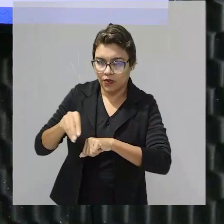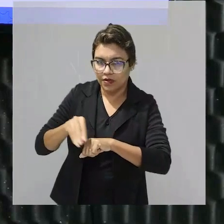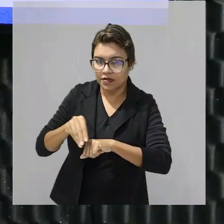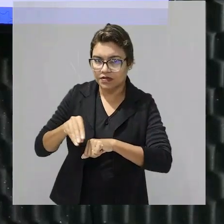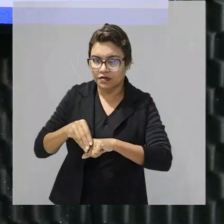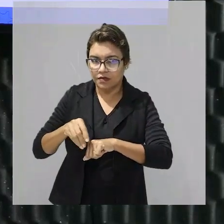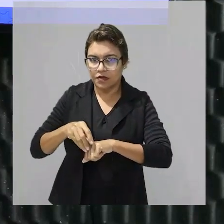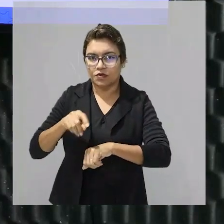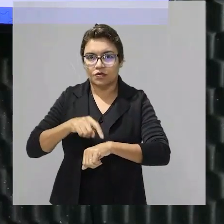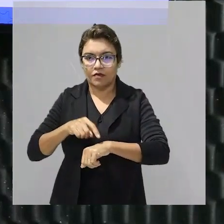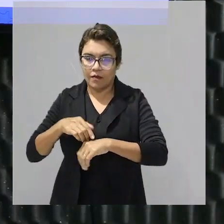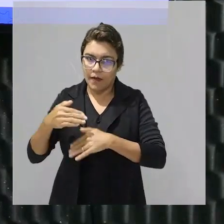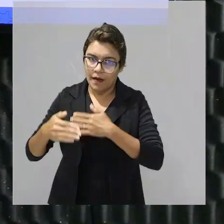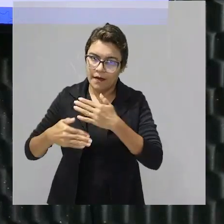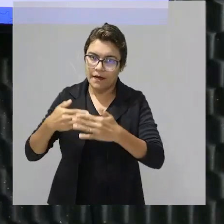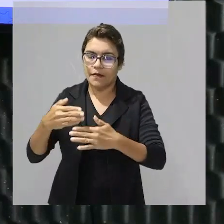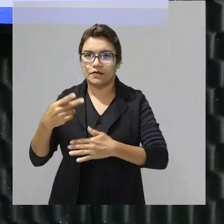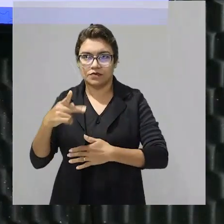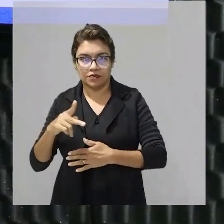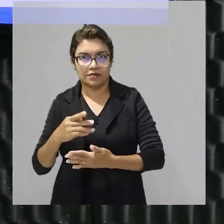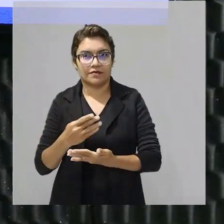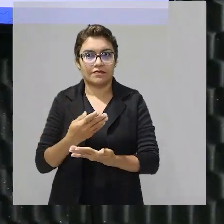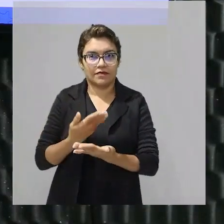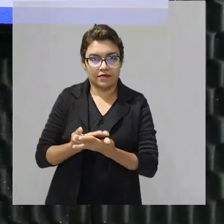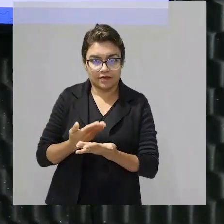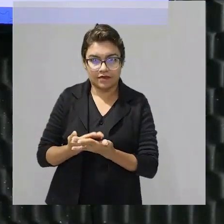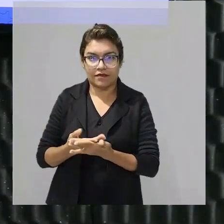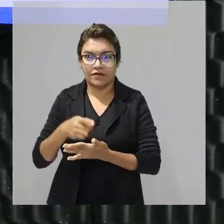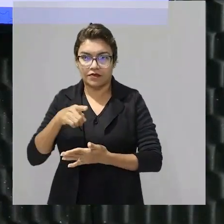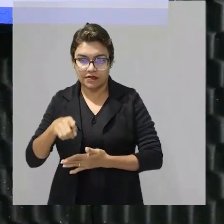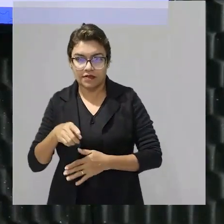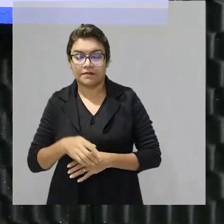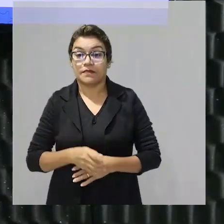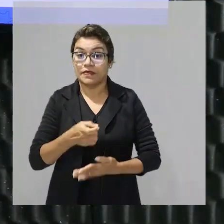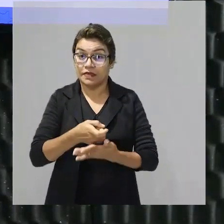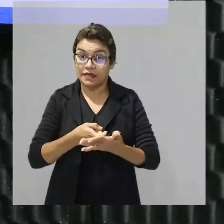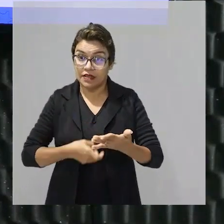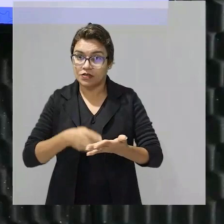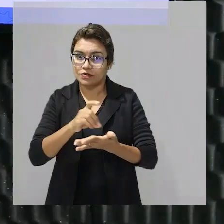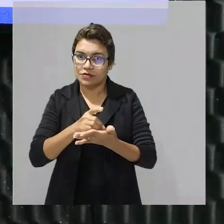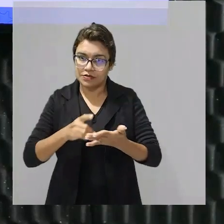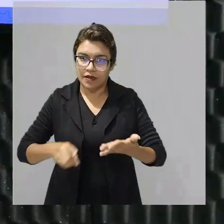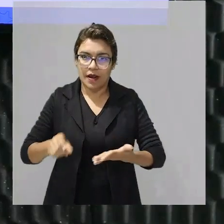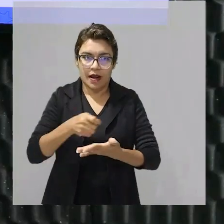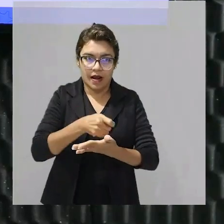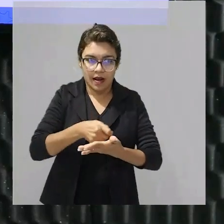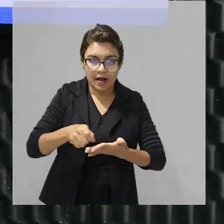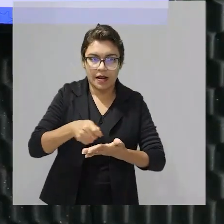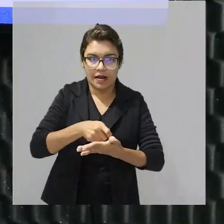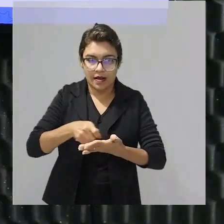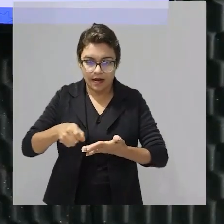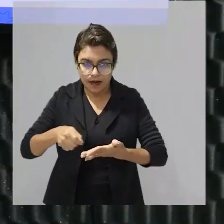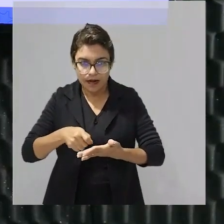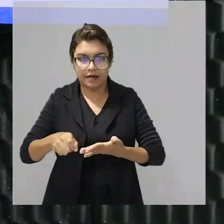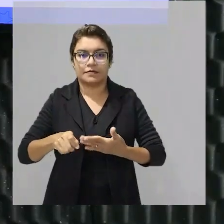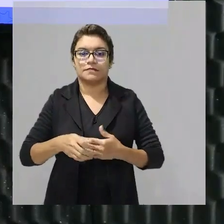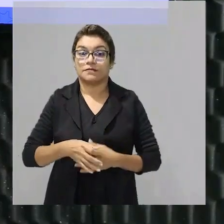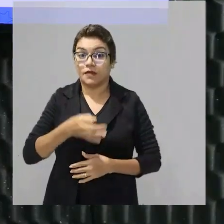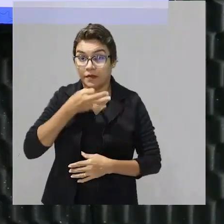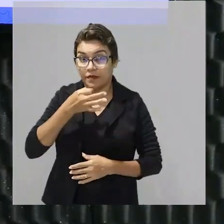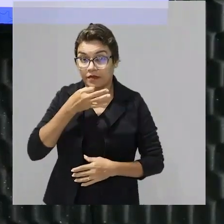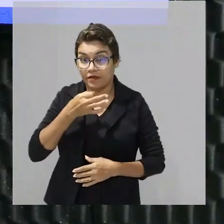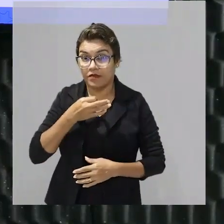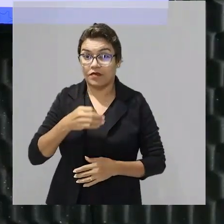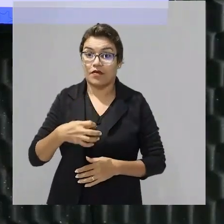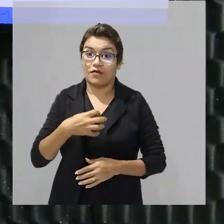deve ter lido o seguinte texto. Certamente você já leu isso se você está estudando para o Enem. Se